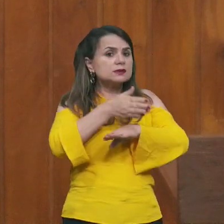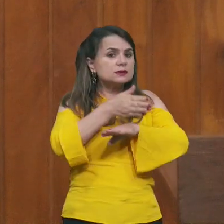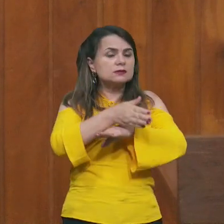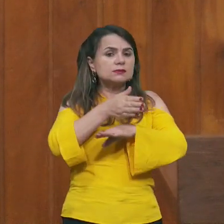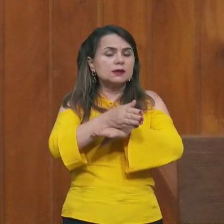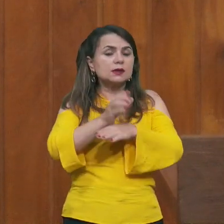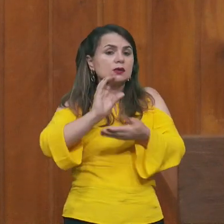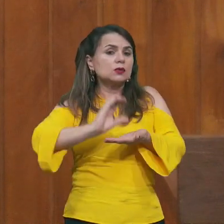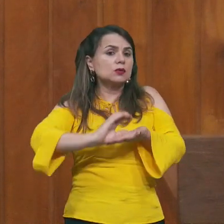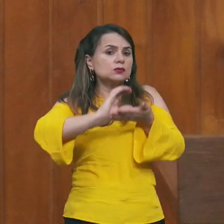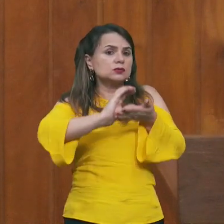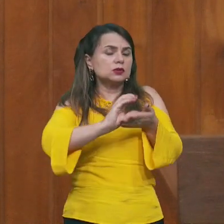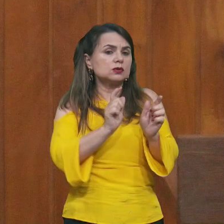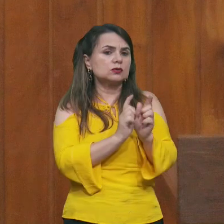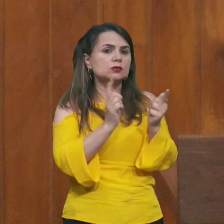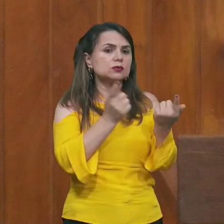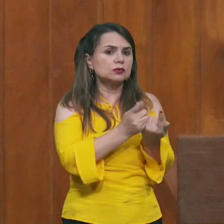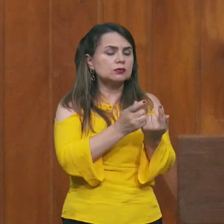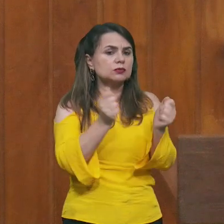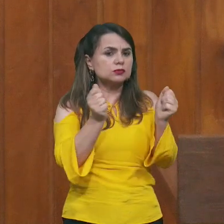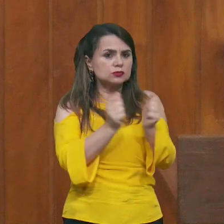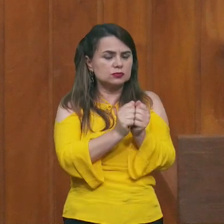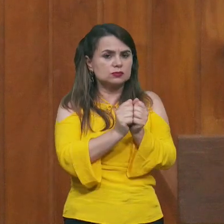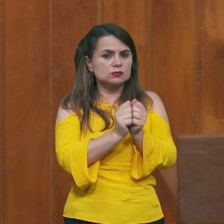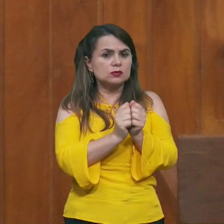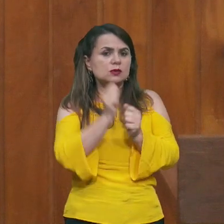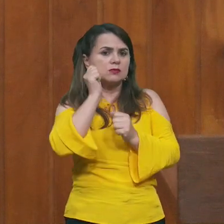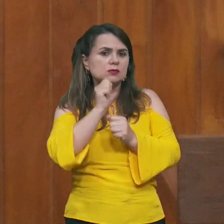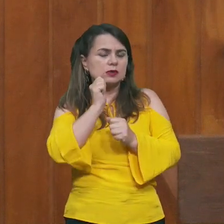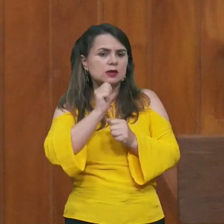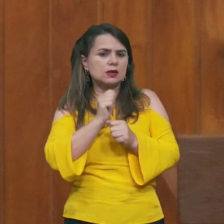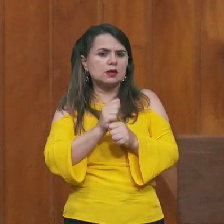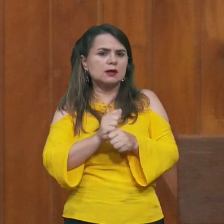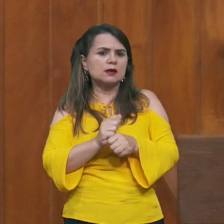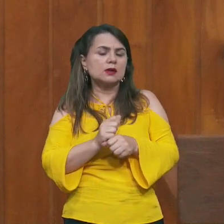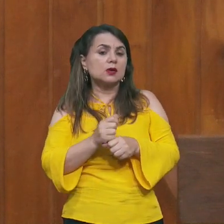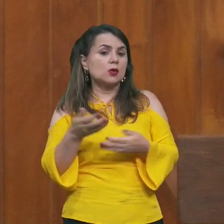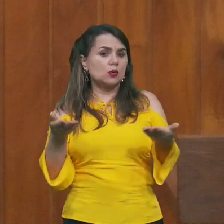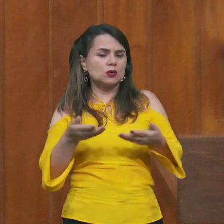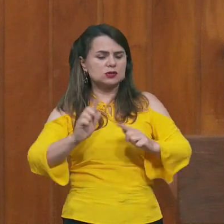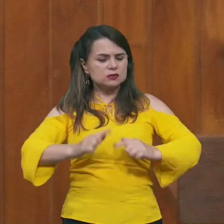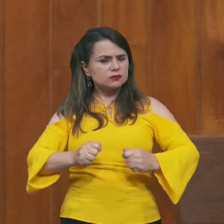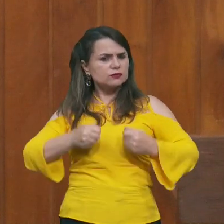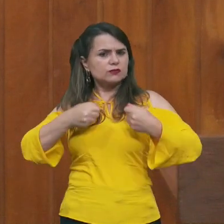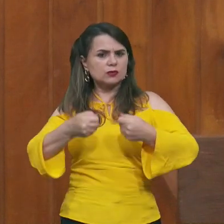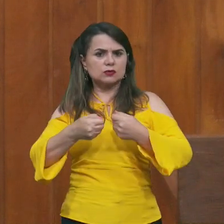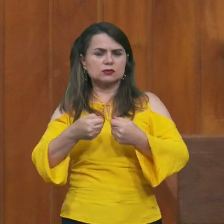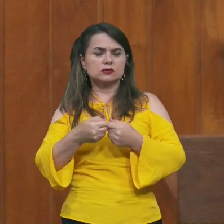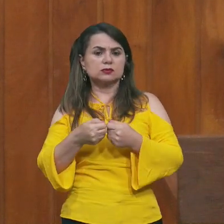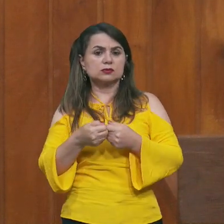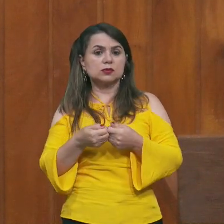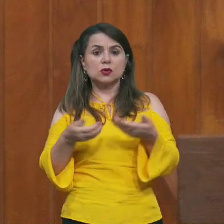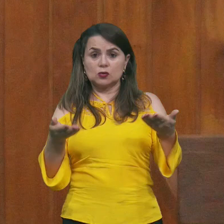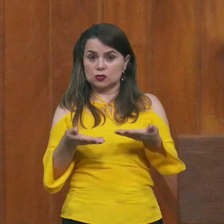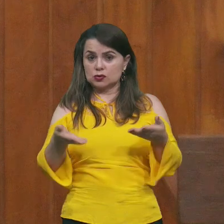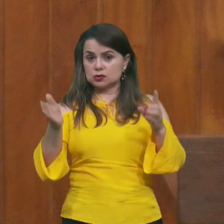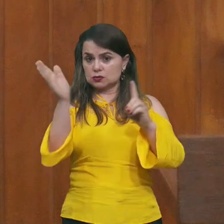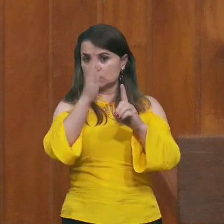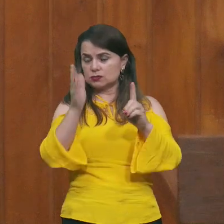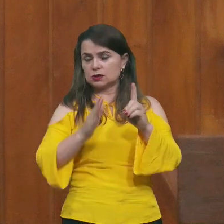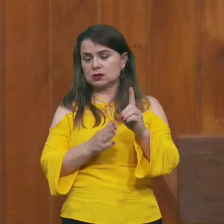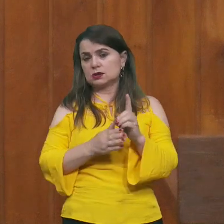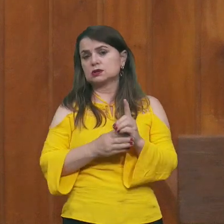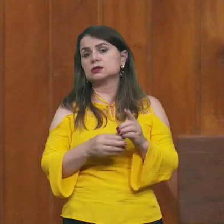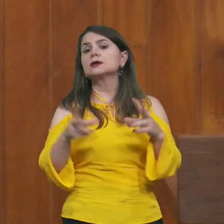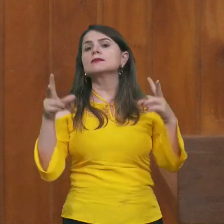todas, e preparadas e dedicadas, e essa homenagem de hoje, vereadora Vânia, é muito justa e merecida.